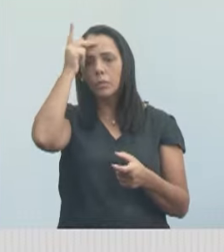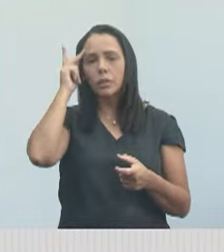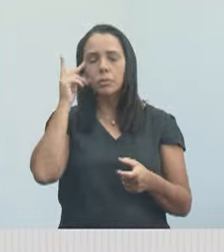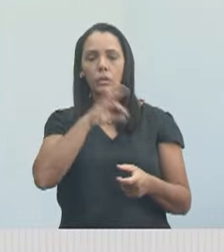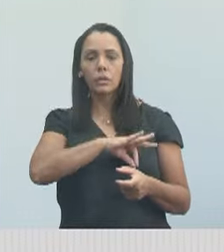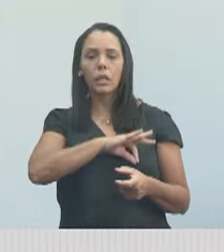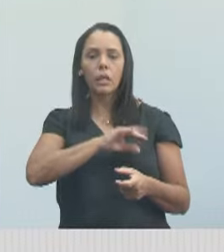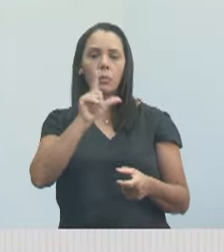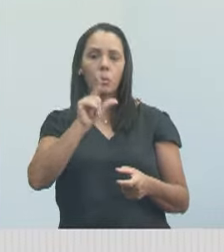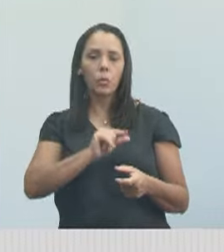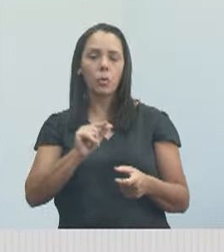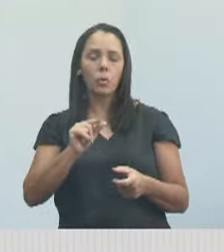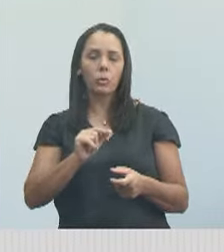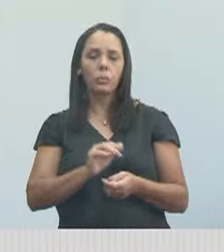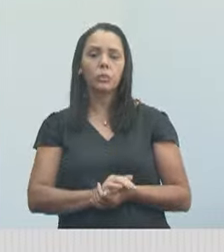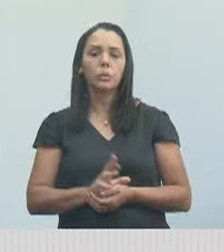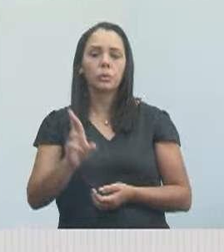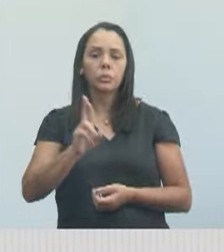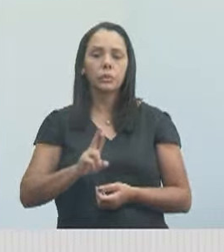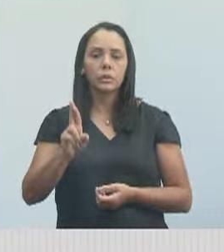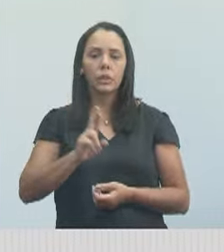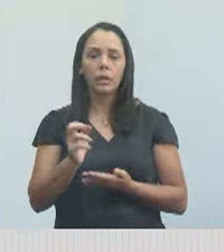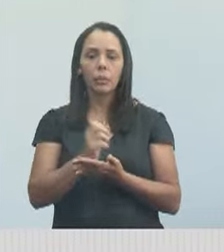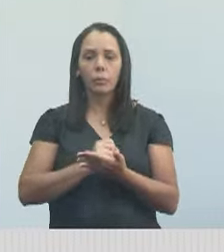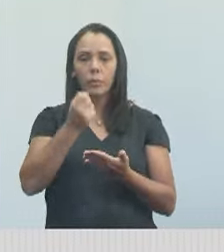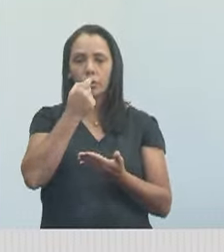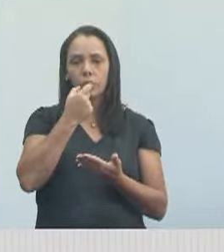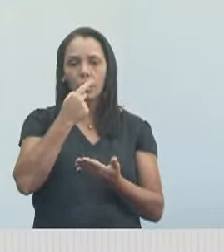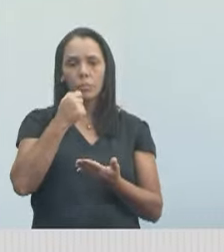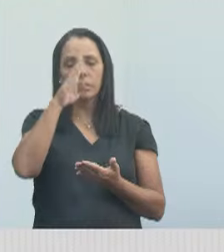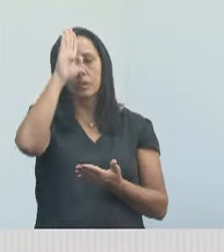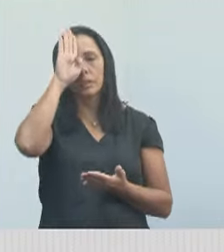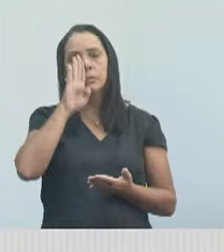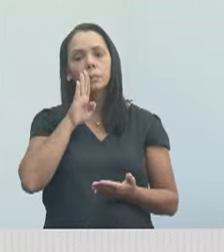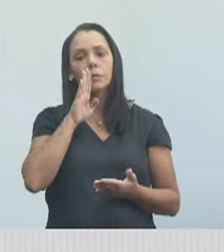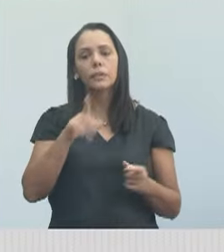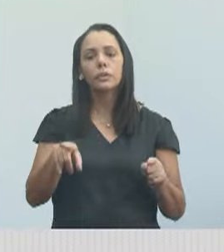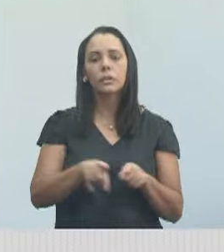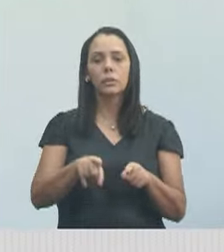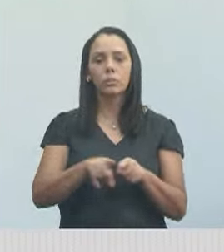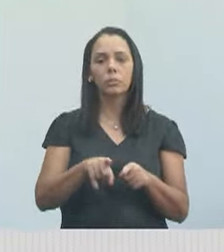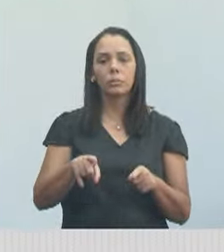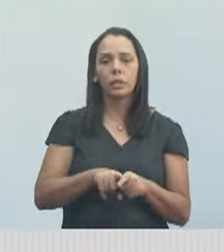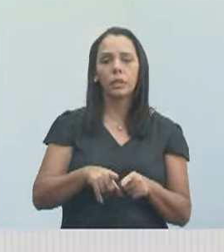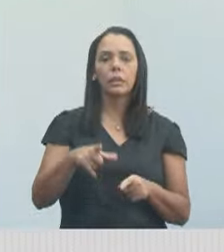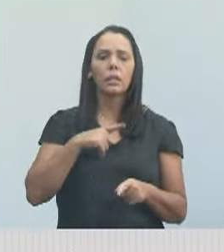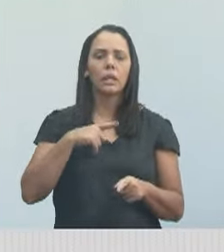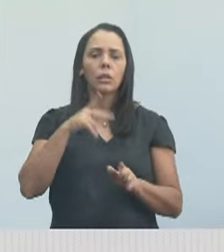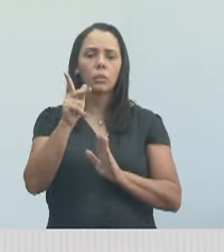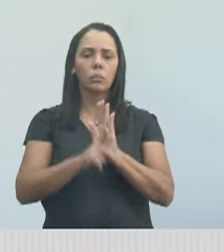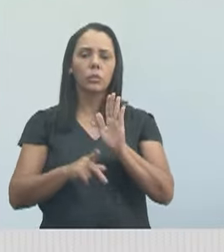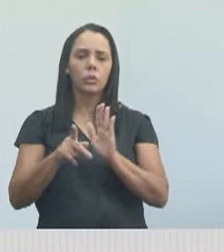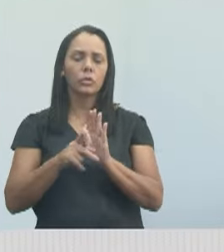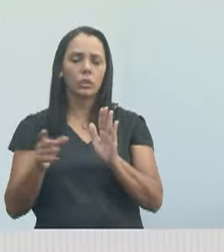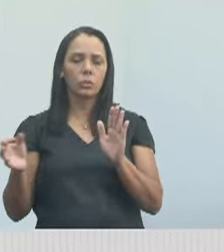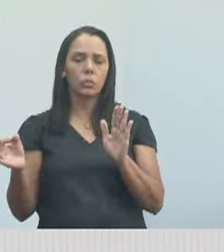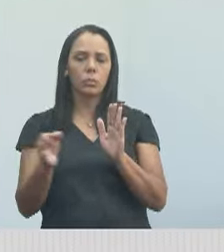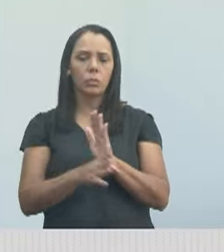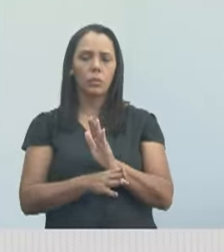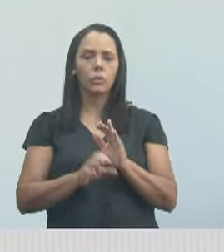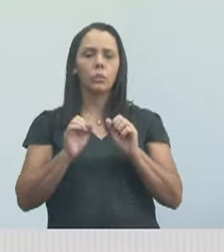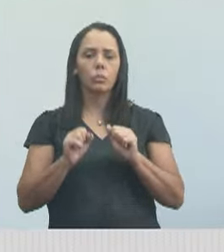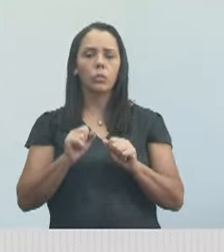renda. Os medicamentos gratuitos para quem tem esse atendimento veterinário. Enfim, eu tenho todo o projeto pronto, tá bom?